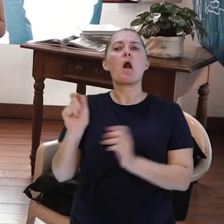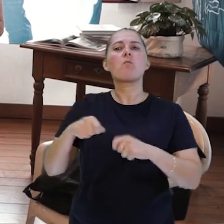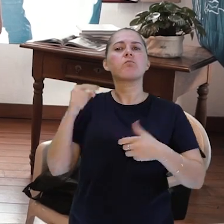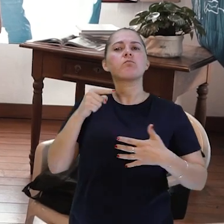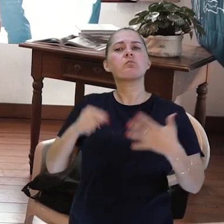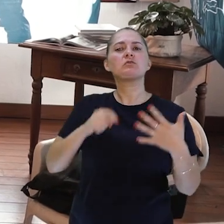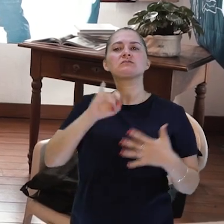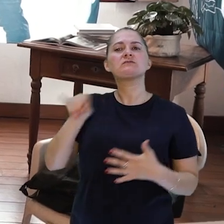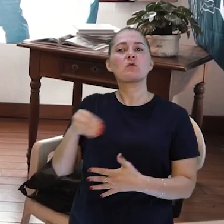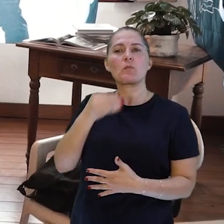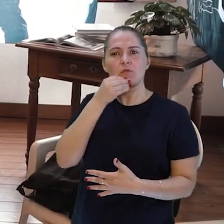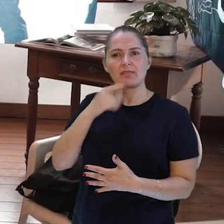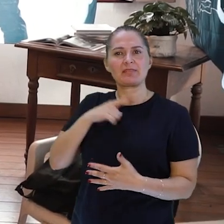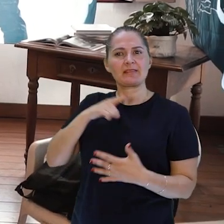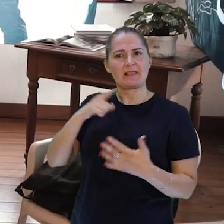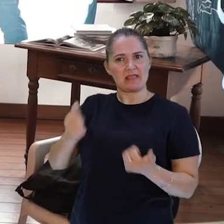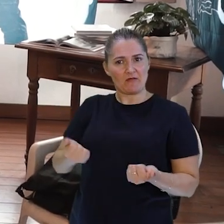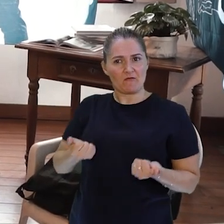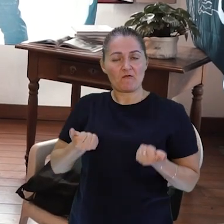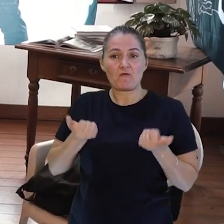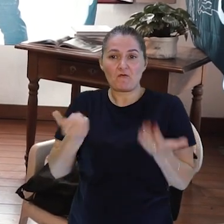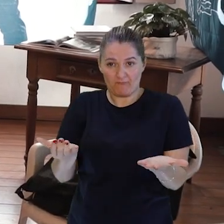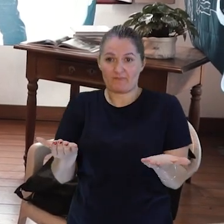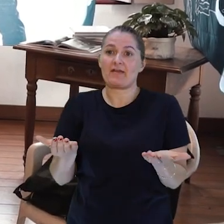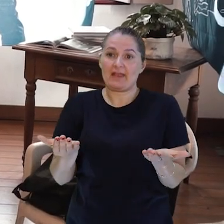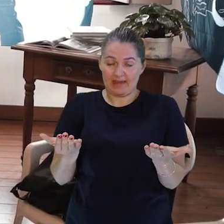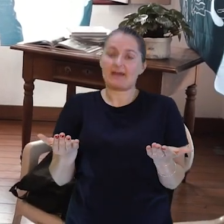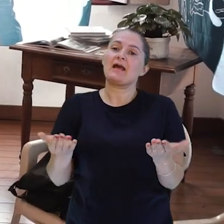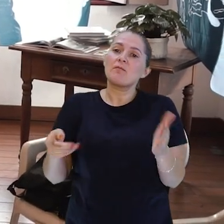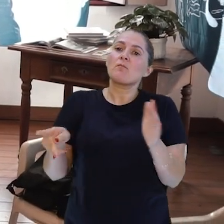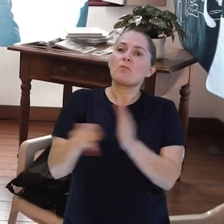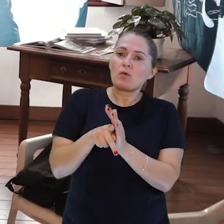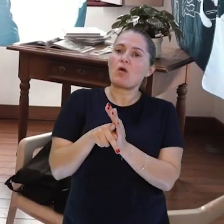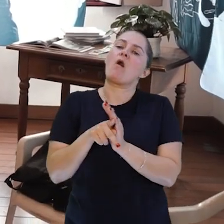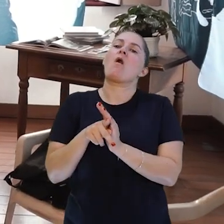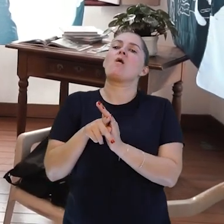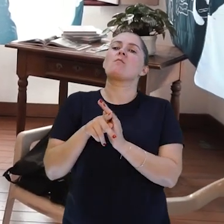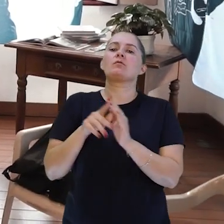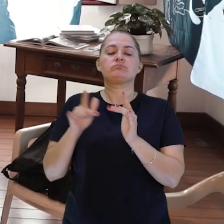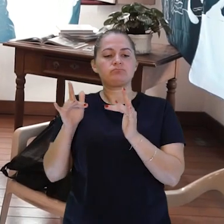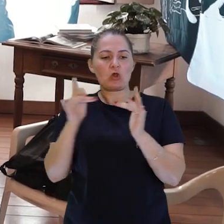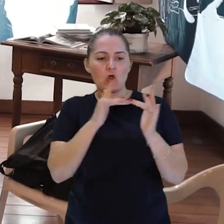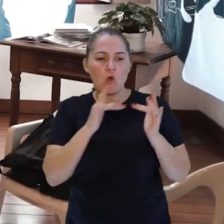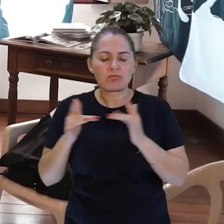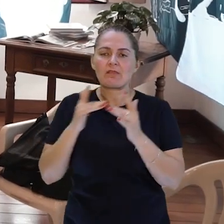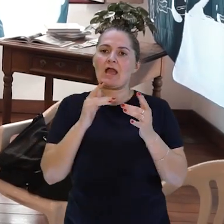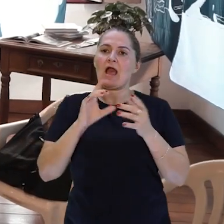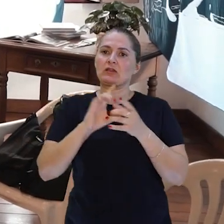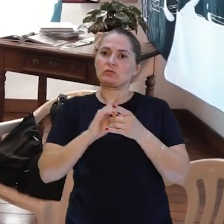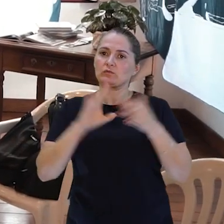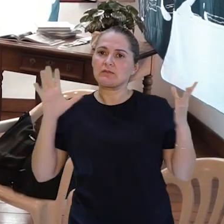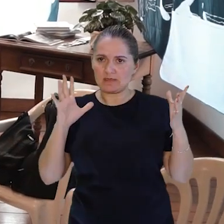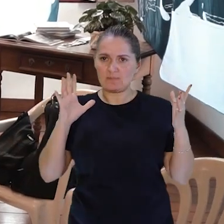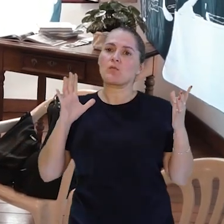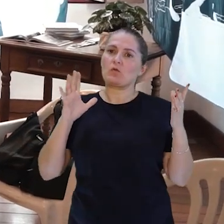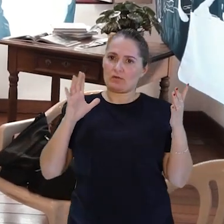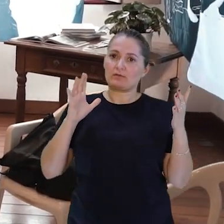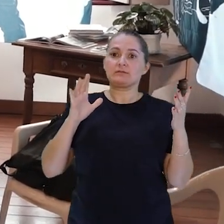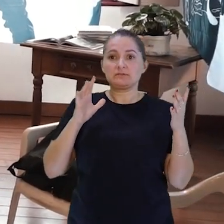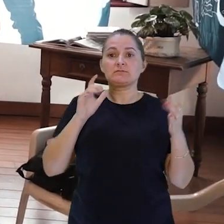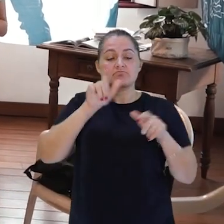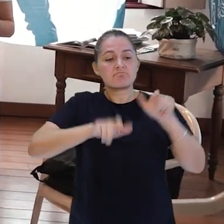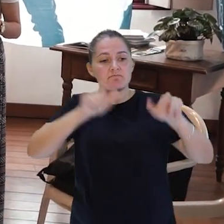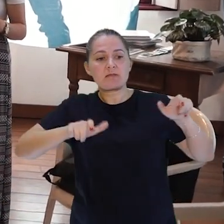e quais são as possibilidades e oportunidades que essa digitalização ela vai trazer também para o acesso